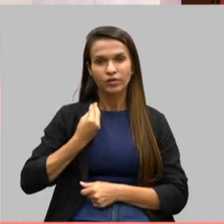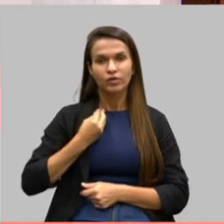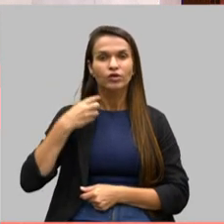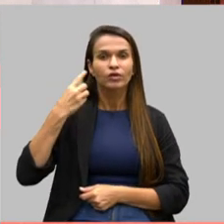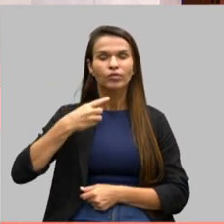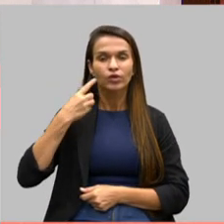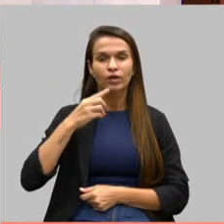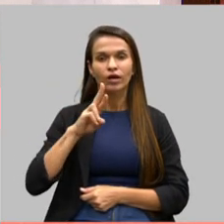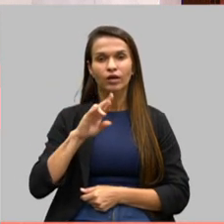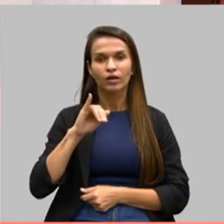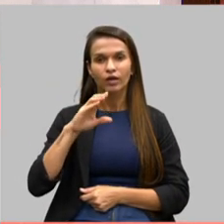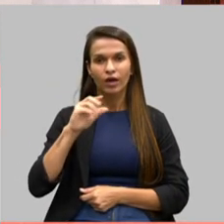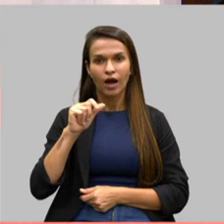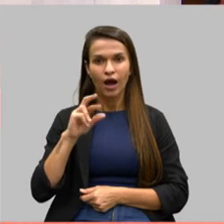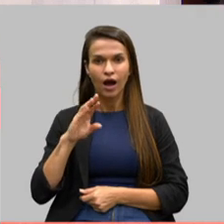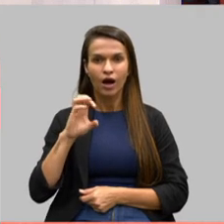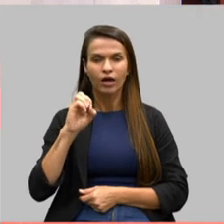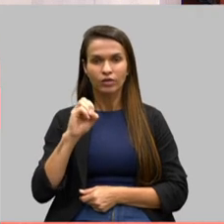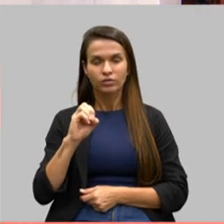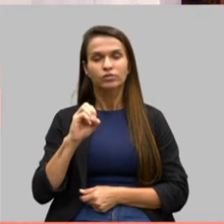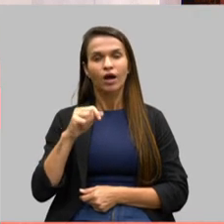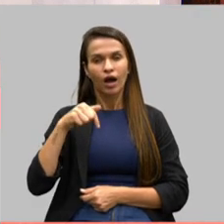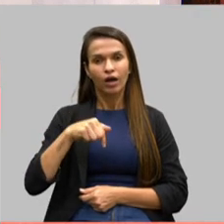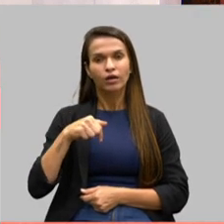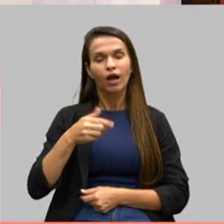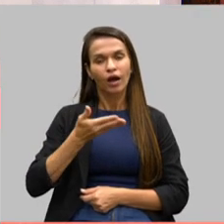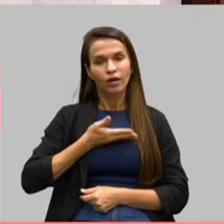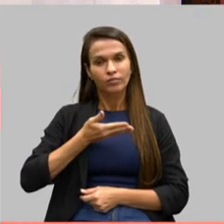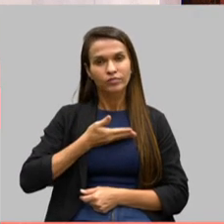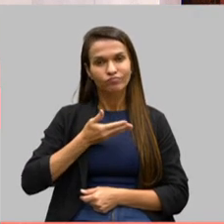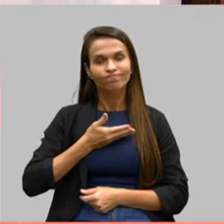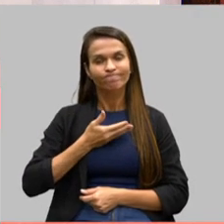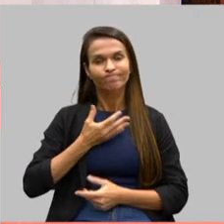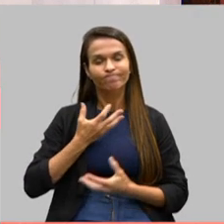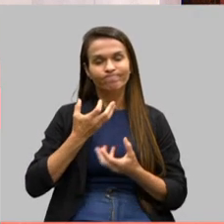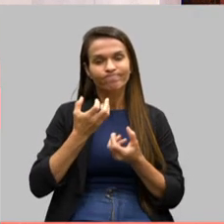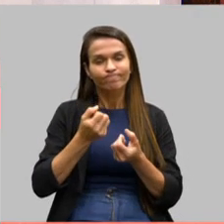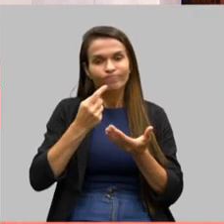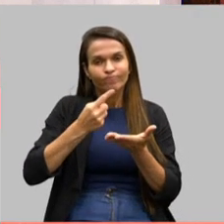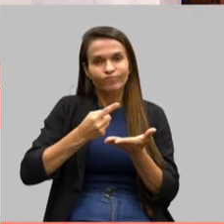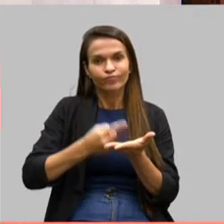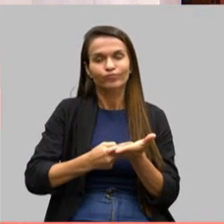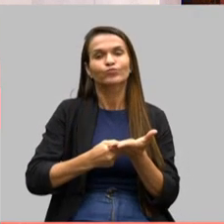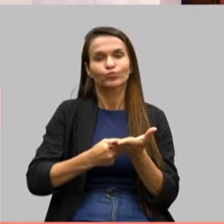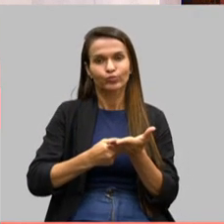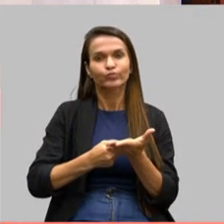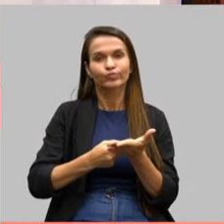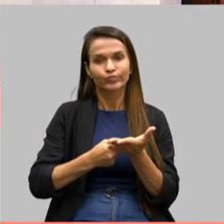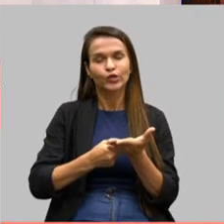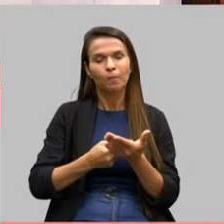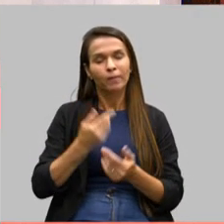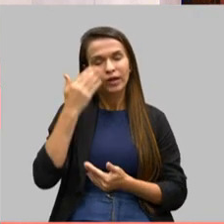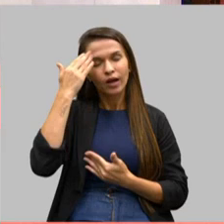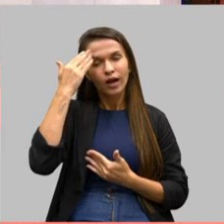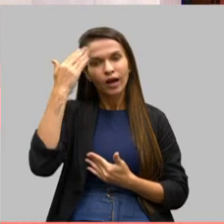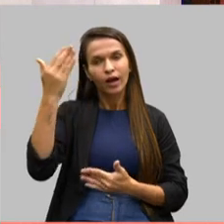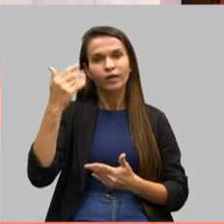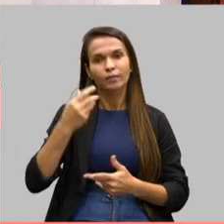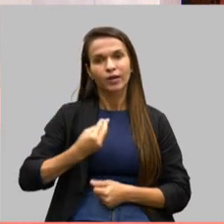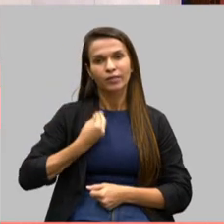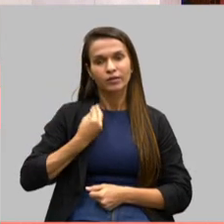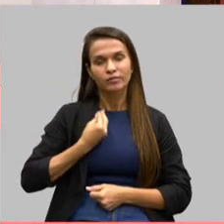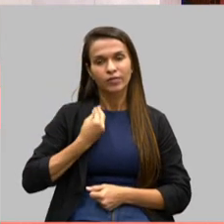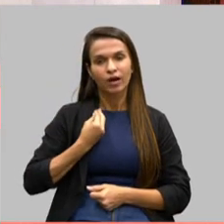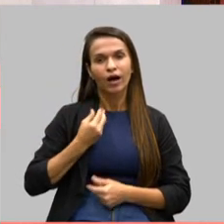Ricardo Campos aqui, grande amigo também, que muito envolvido nessa pauta. Obrigado pela participação. Agradecer a presença